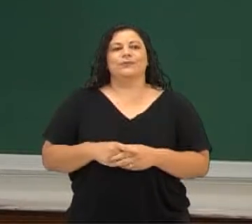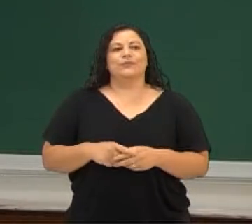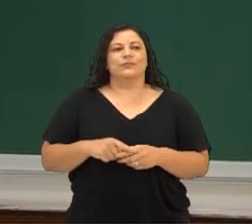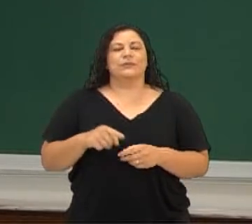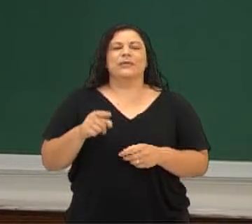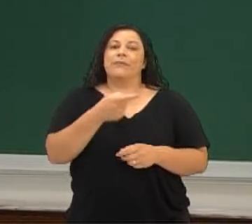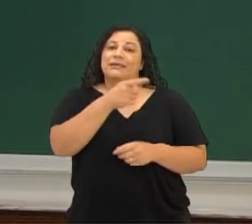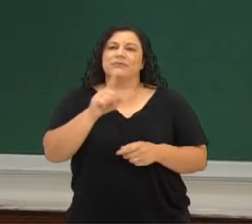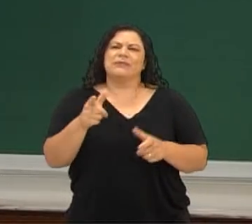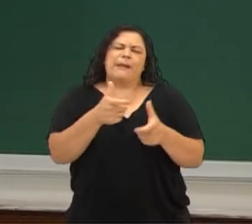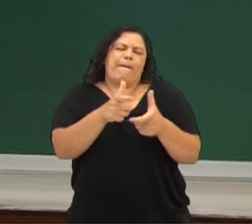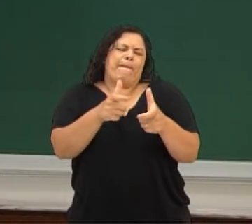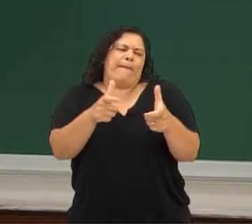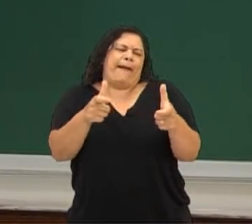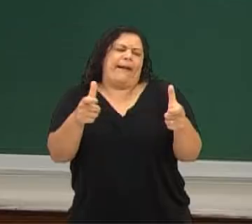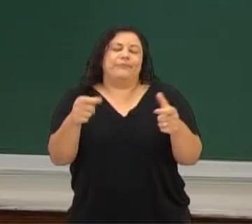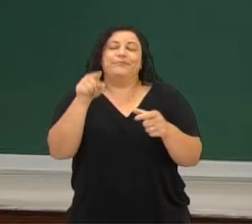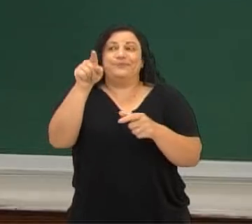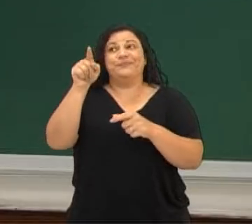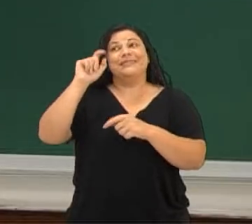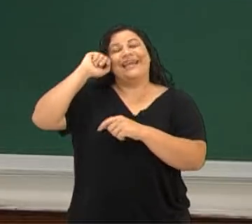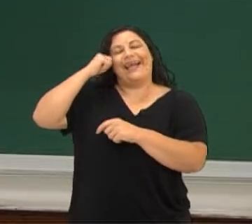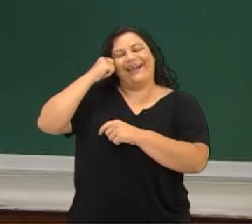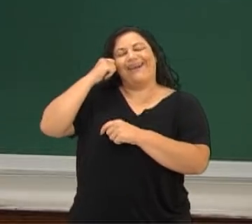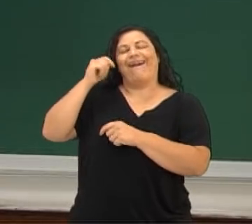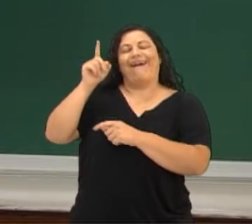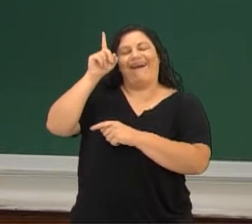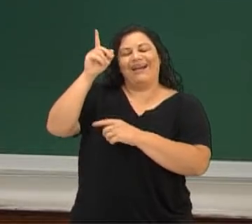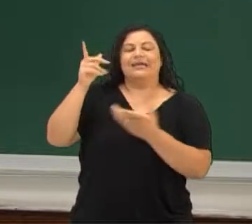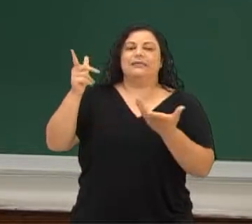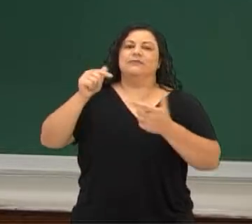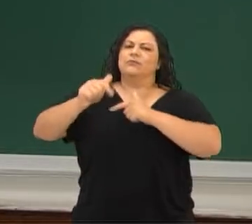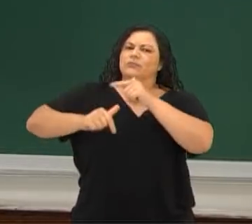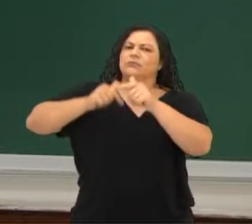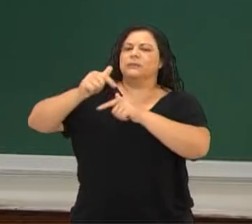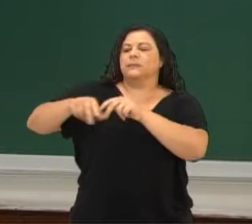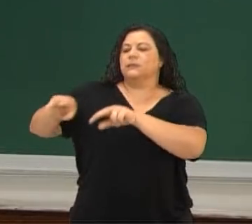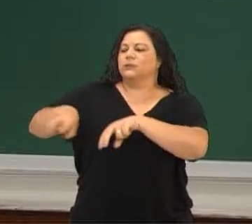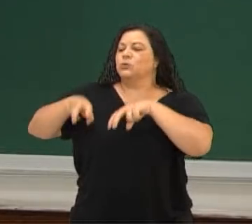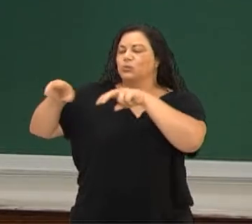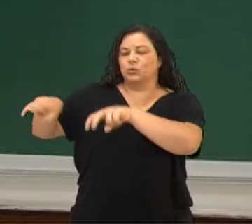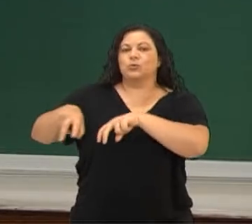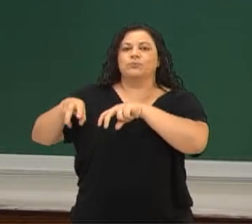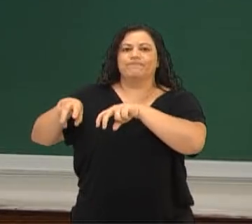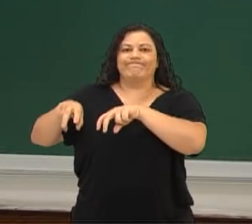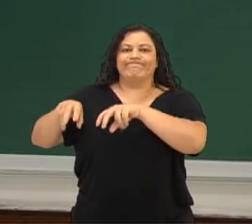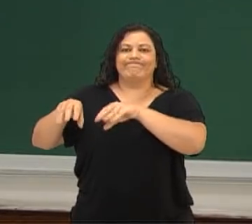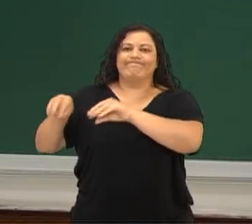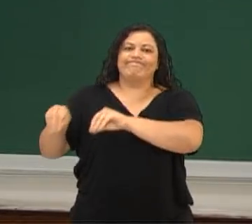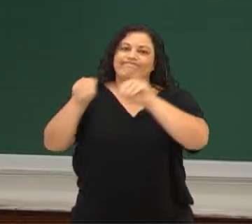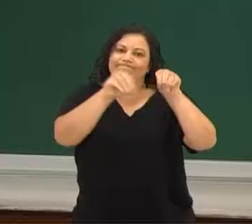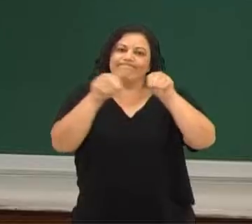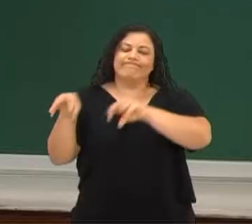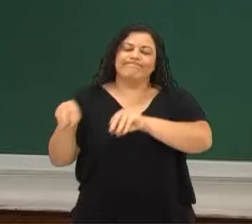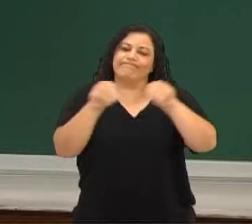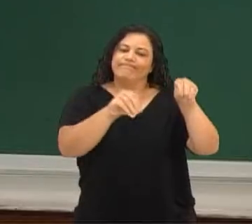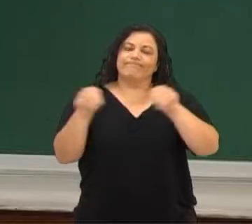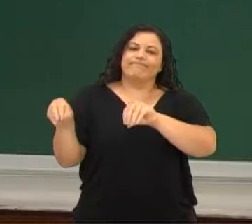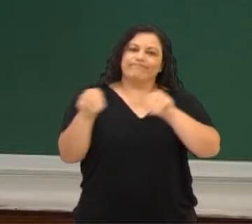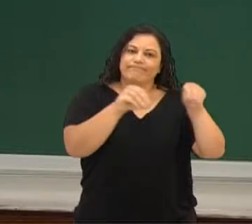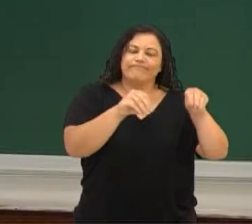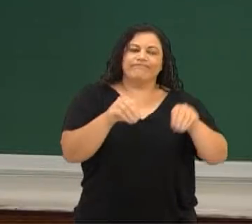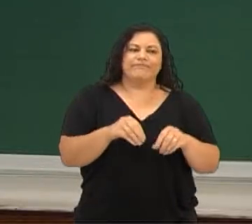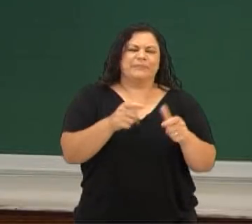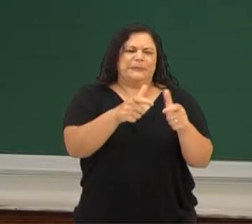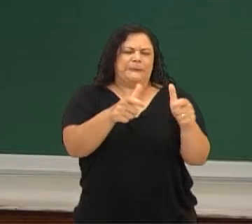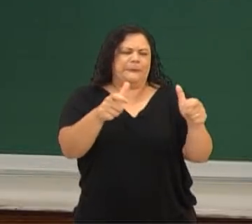massas populacionais. Na África isso está acontecendo, né? O trabalho no campo já não está deixando de existir. Então, desordenadamente